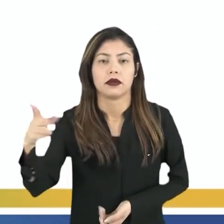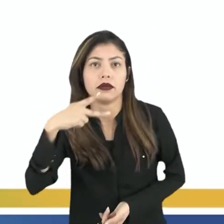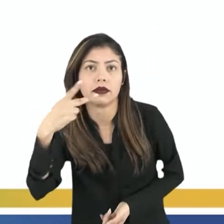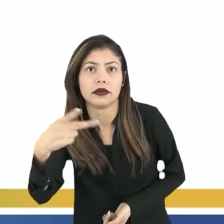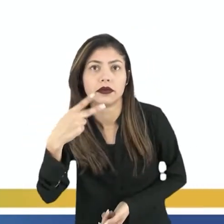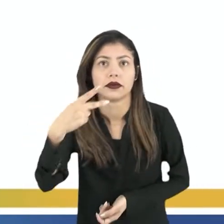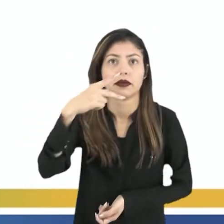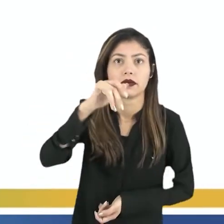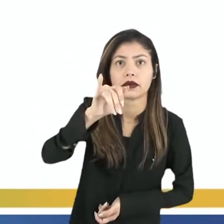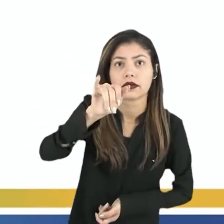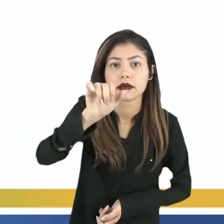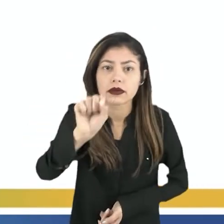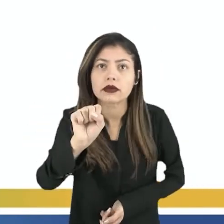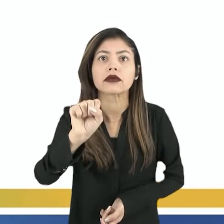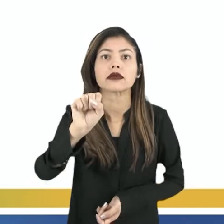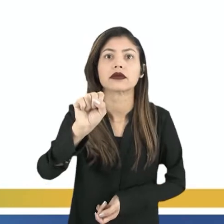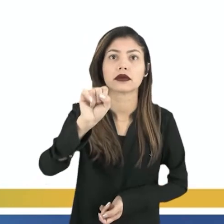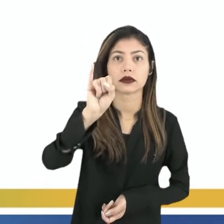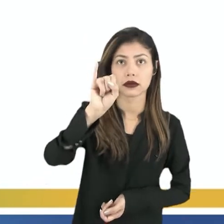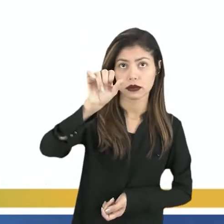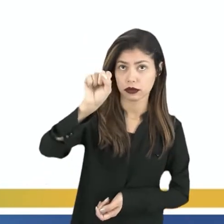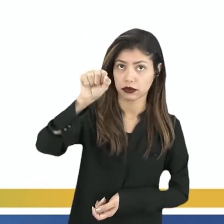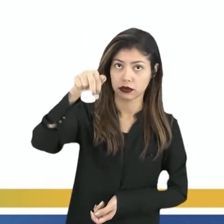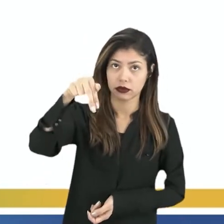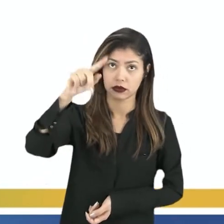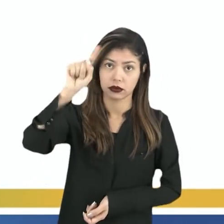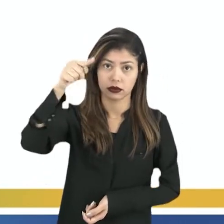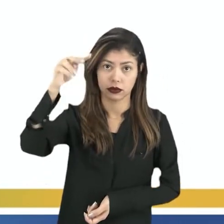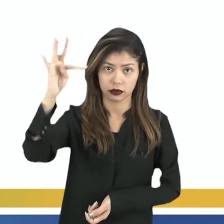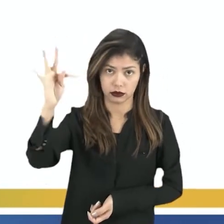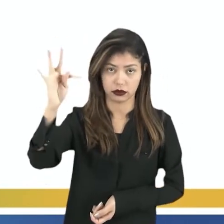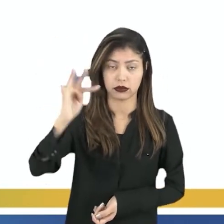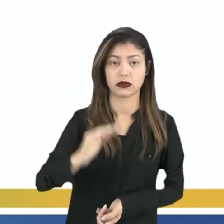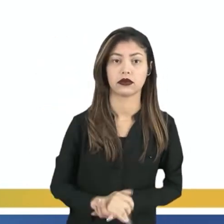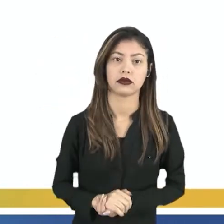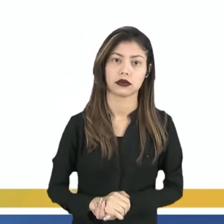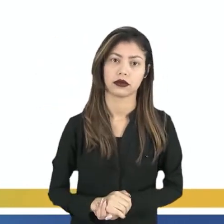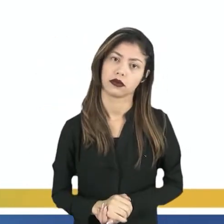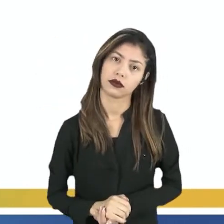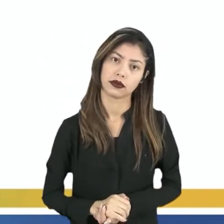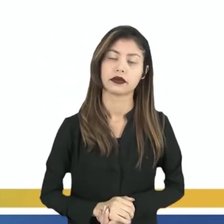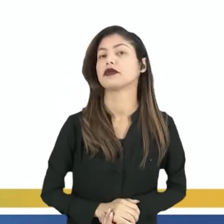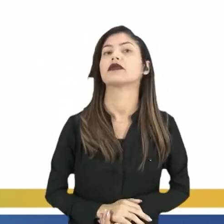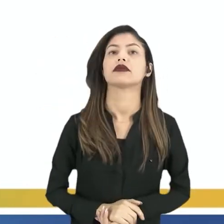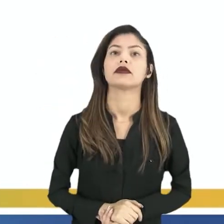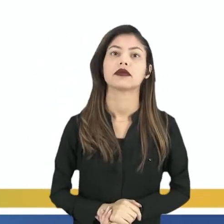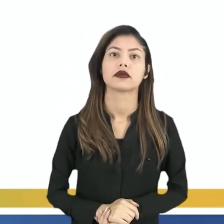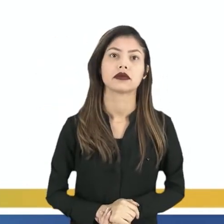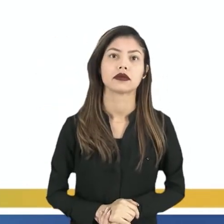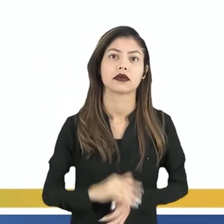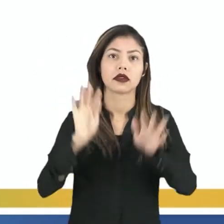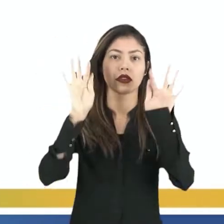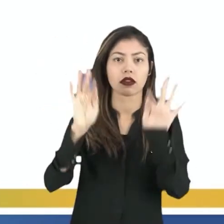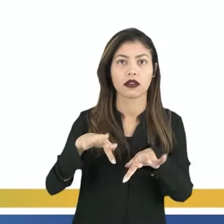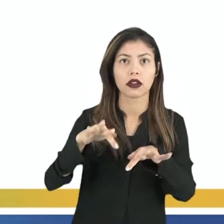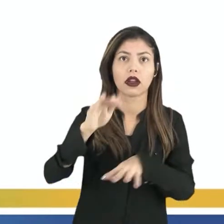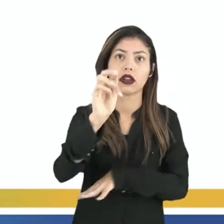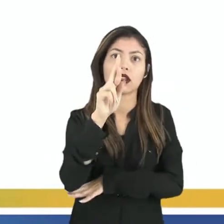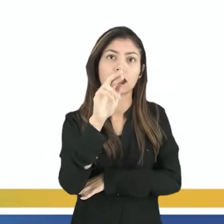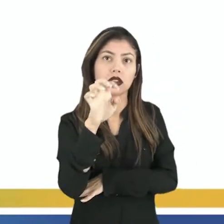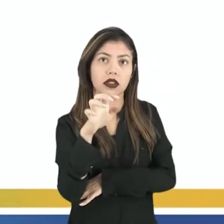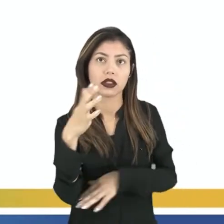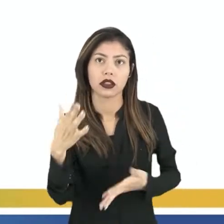de is, a negativa é is not, que vai virar isn't na forma contraída. E no final o are,